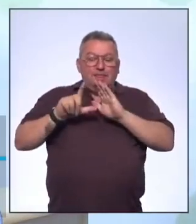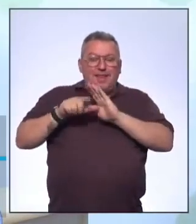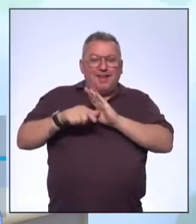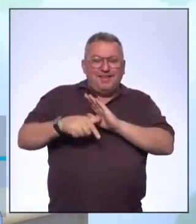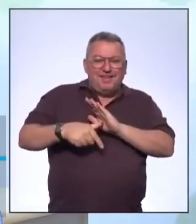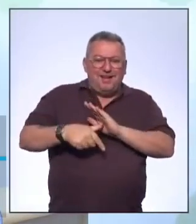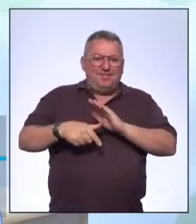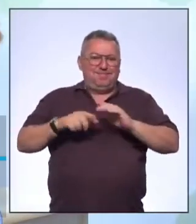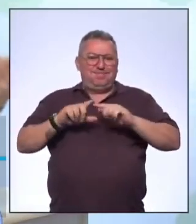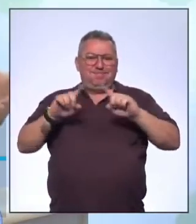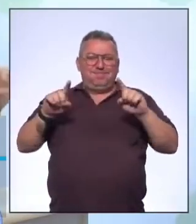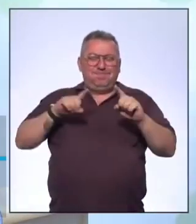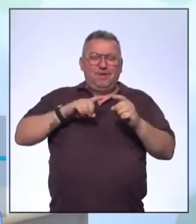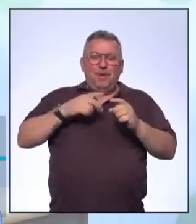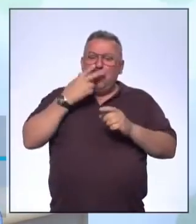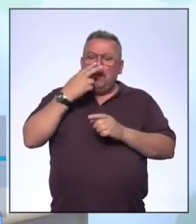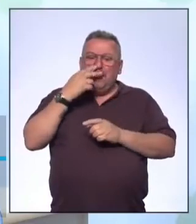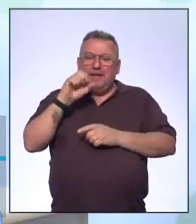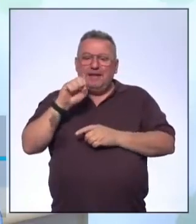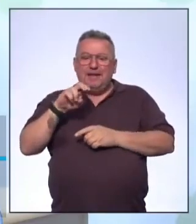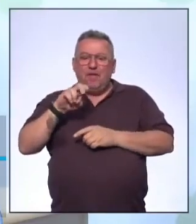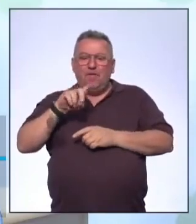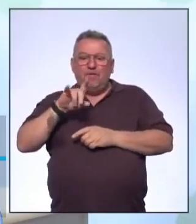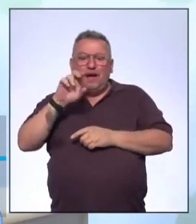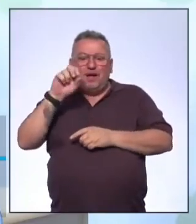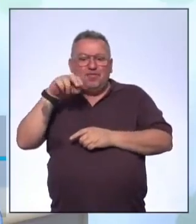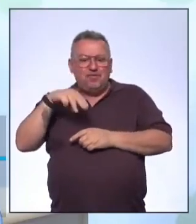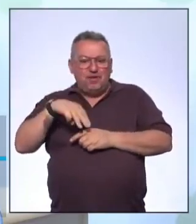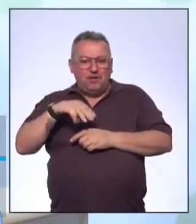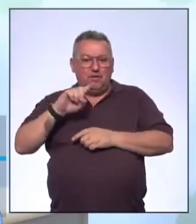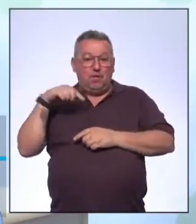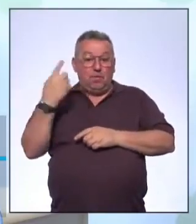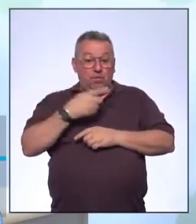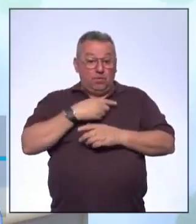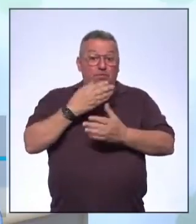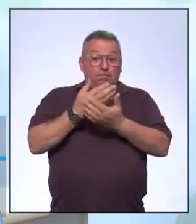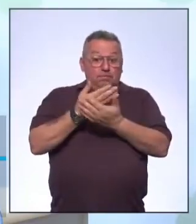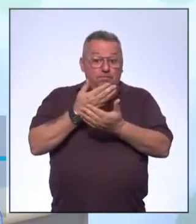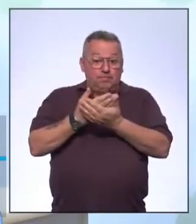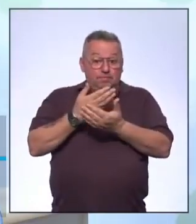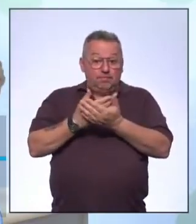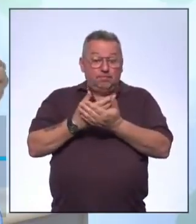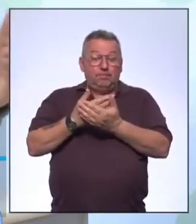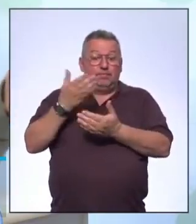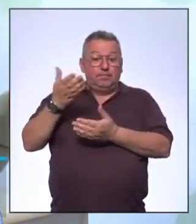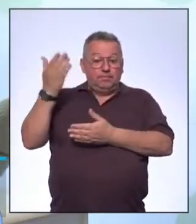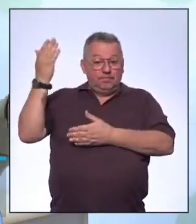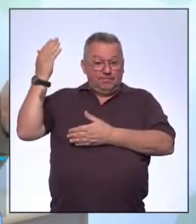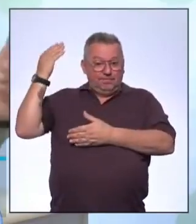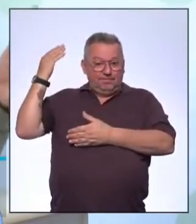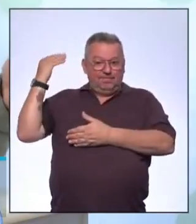atrasados e selvagens, conforme nós estudamos aí nas